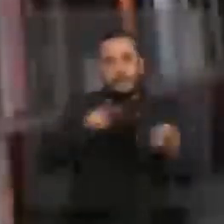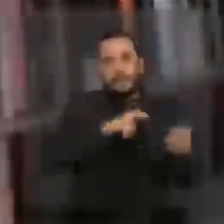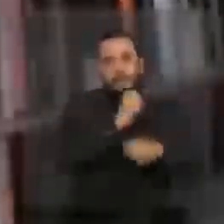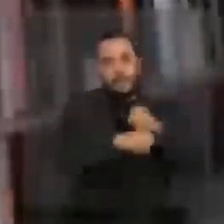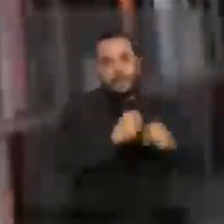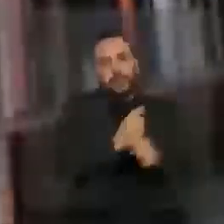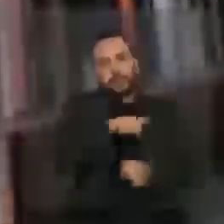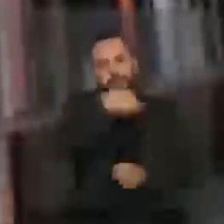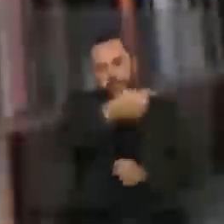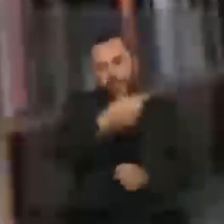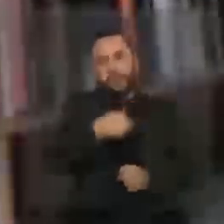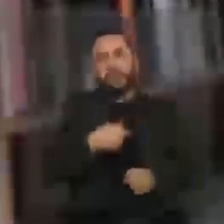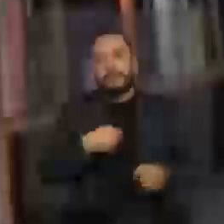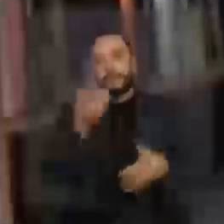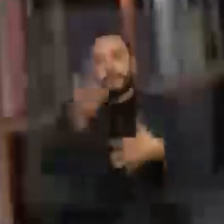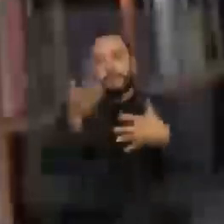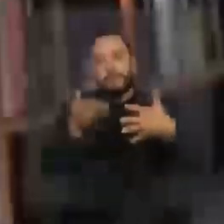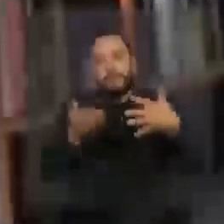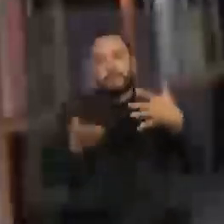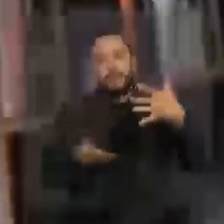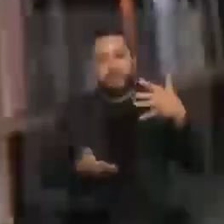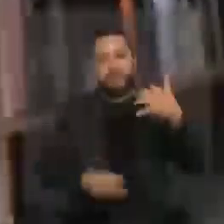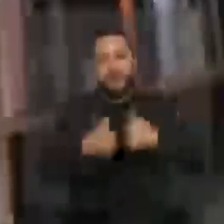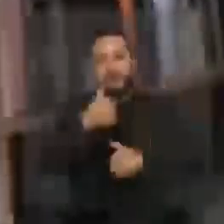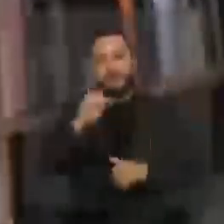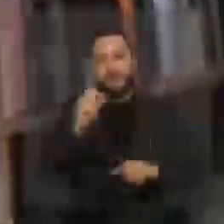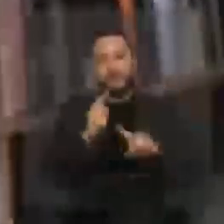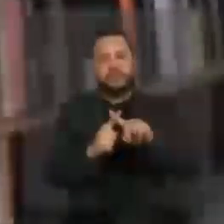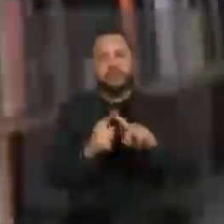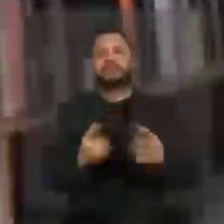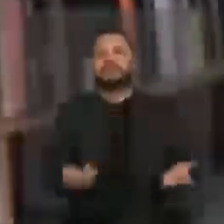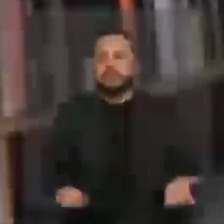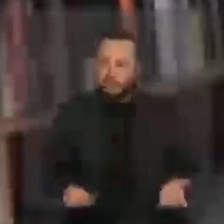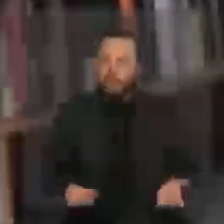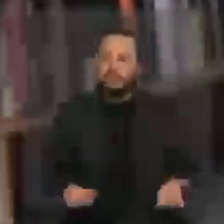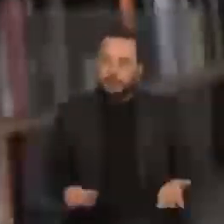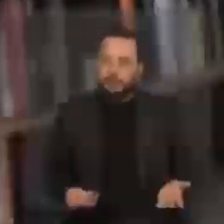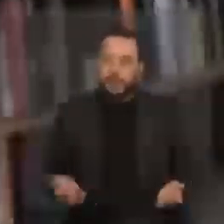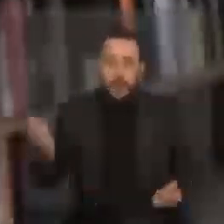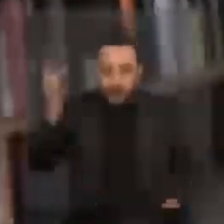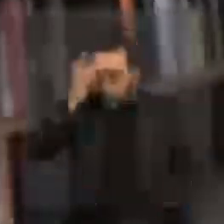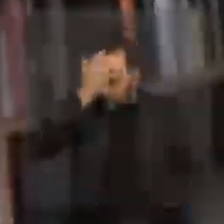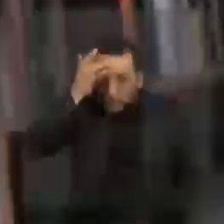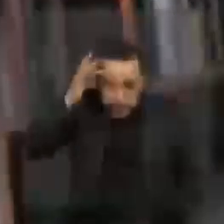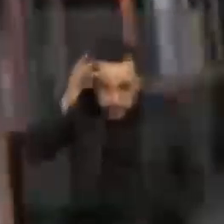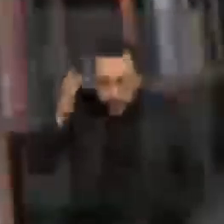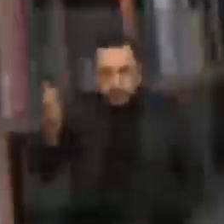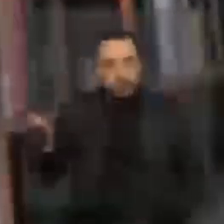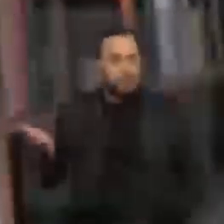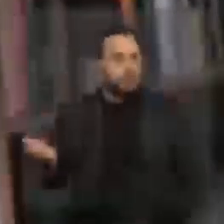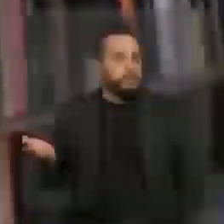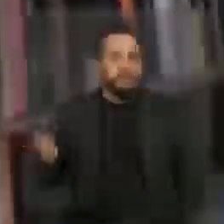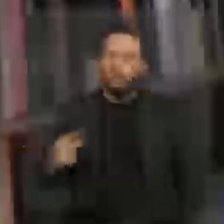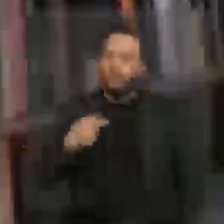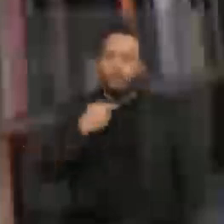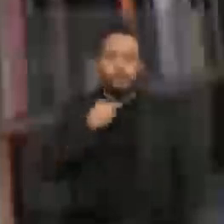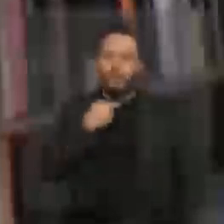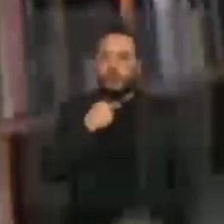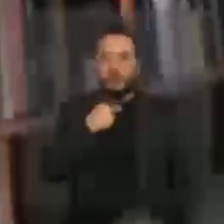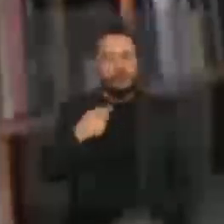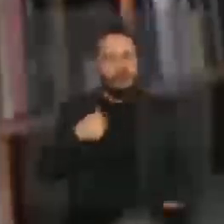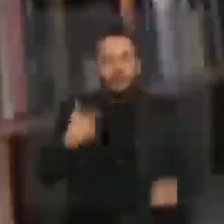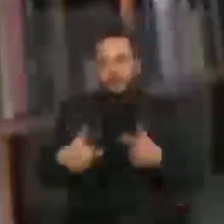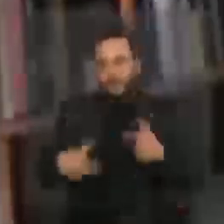em 10 prestações, quer dizer, diluindo ao longo do próximo exercício. E aqueles que não puderam exercer suas